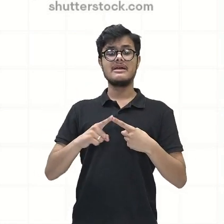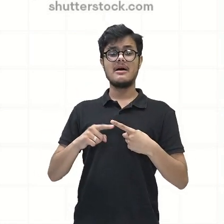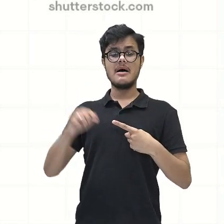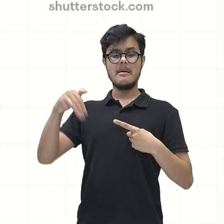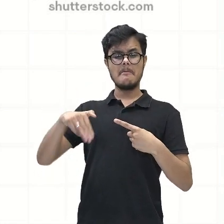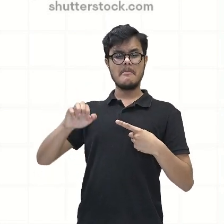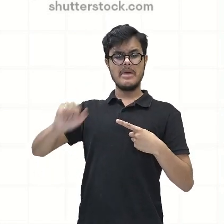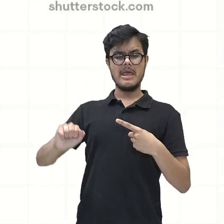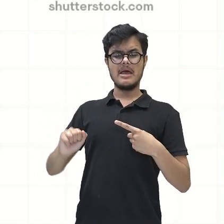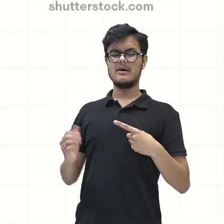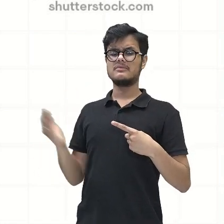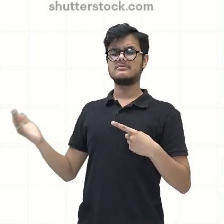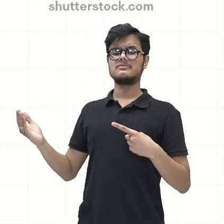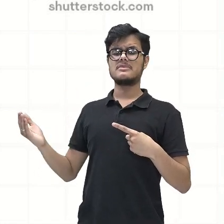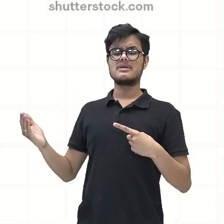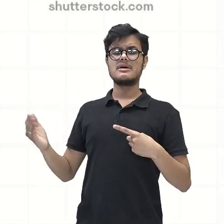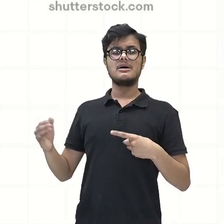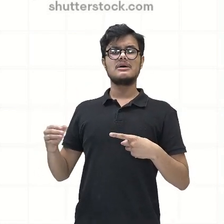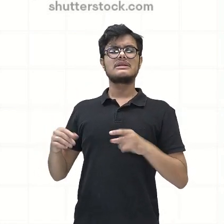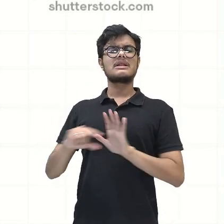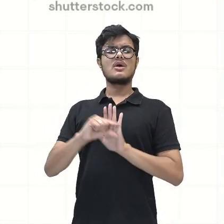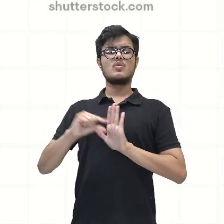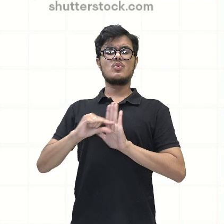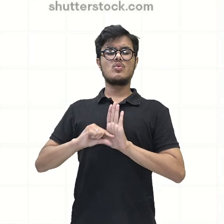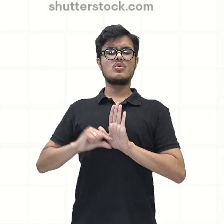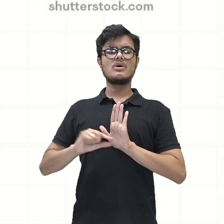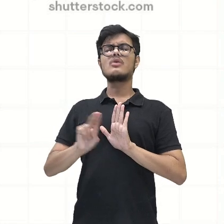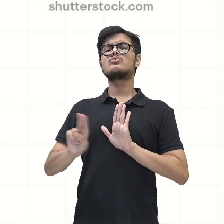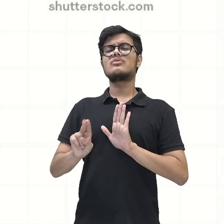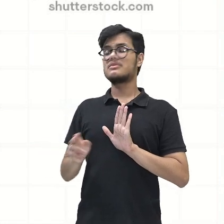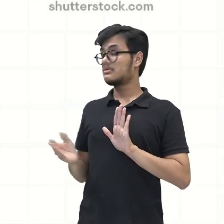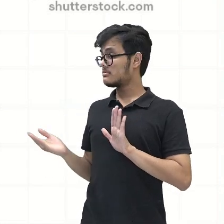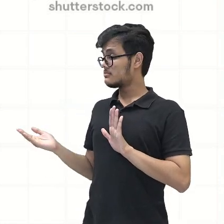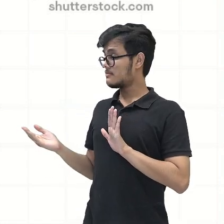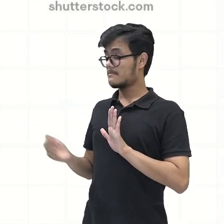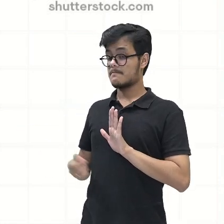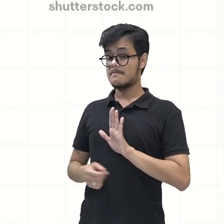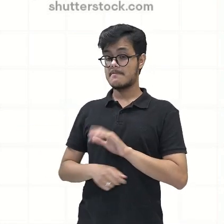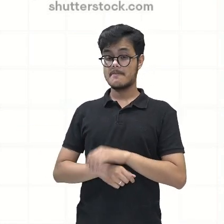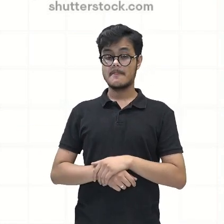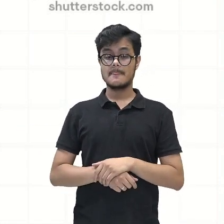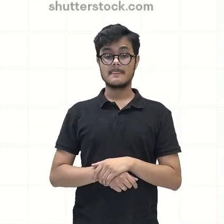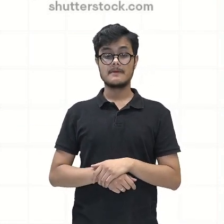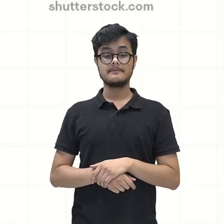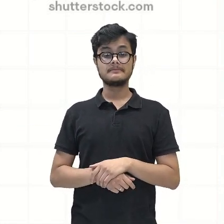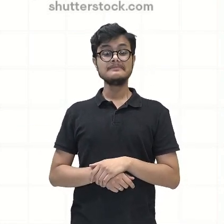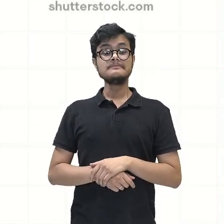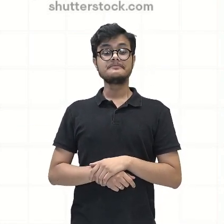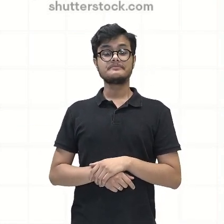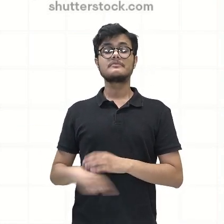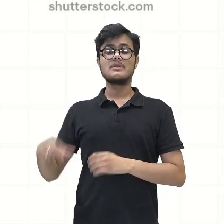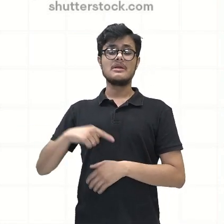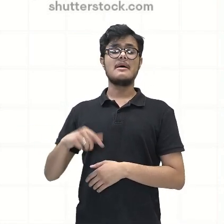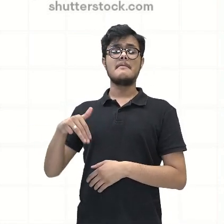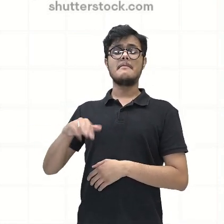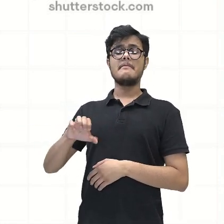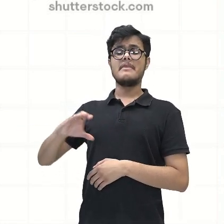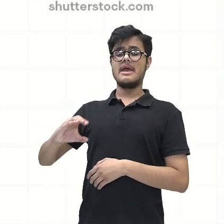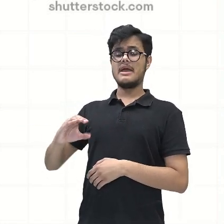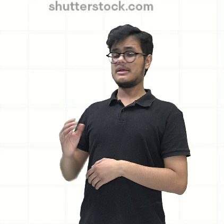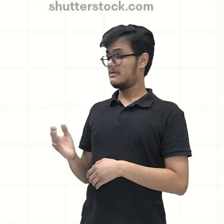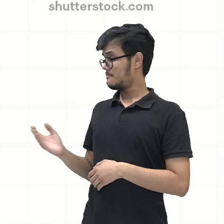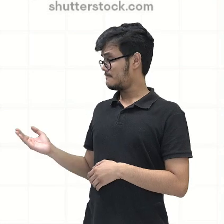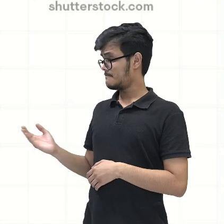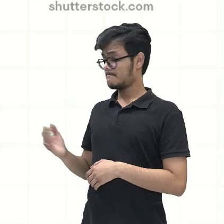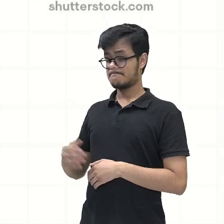a massa equatorial atlântica quente e úmida, a MEC, que é a massa equatorial